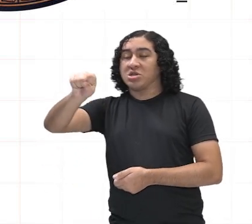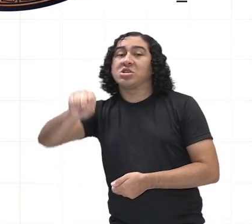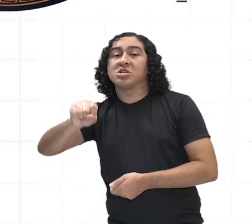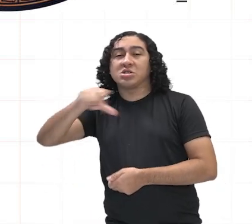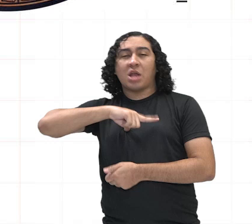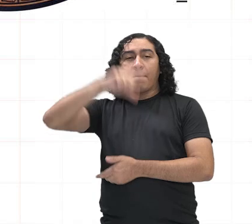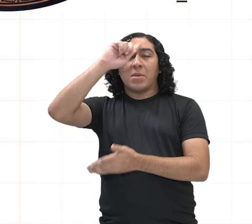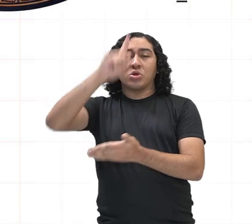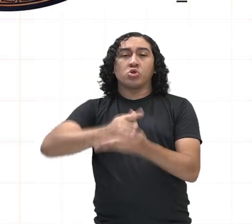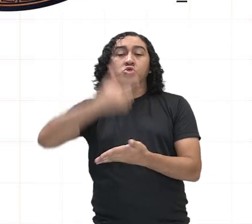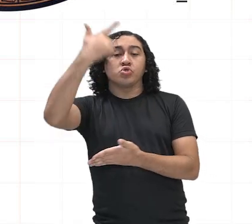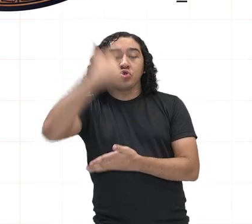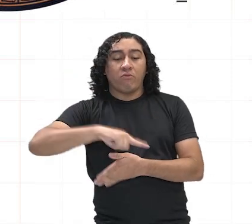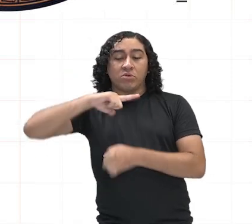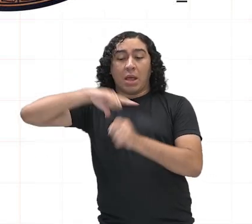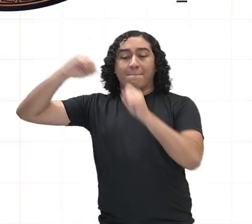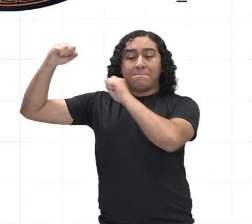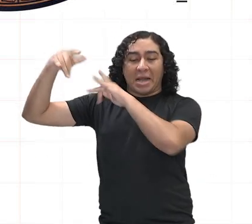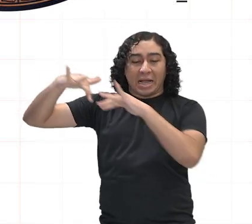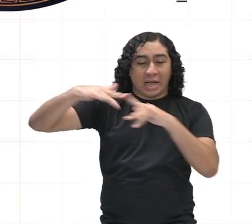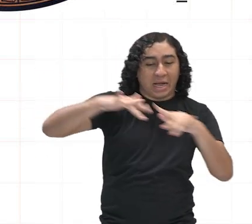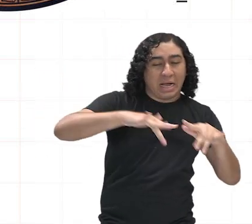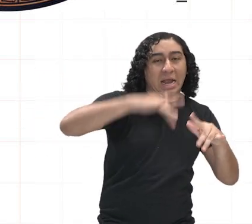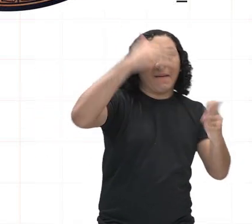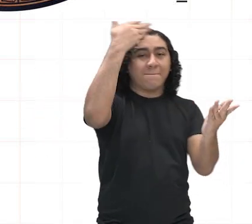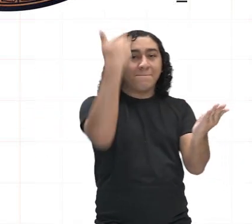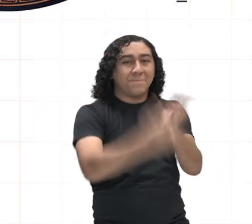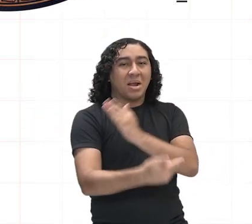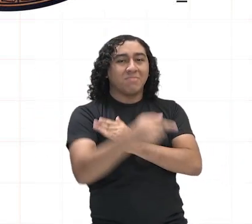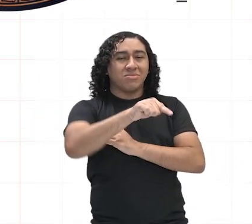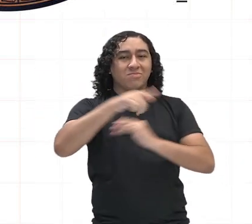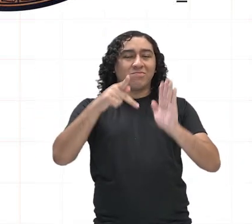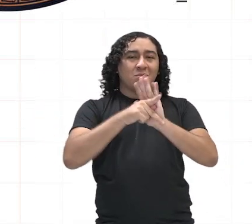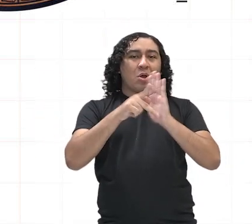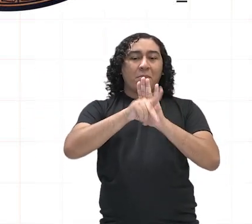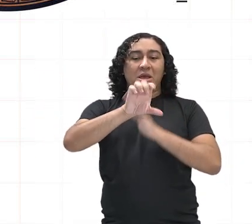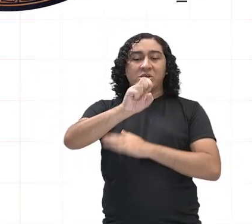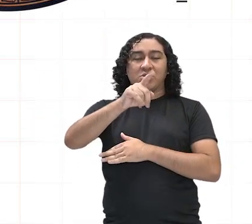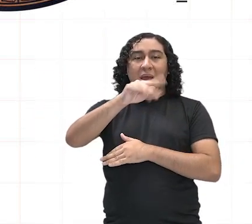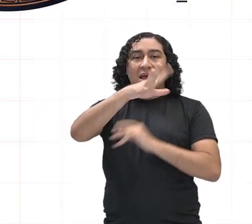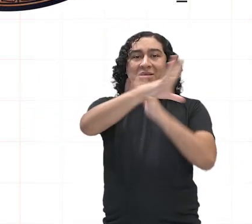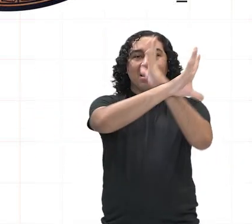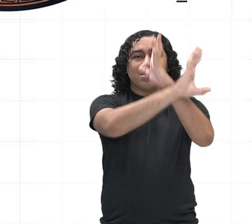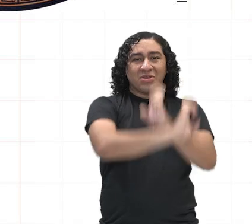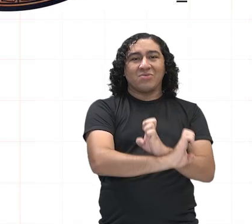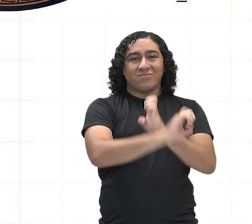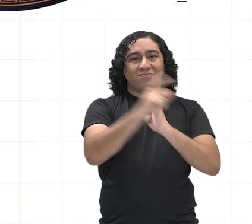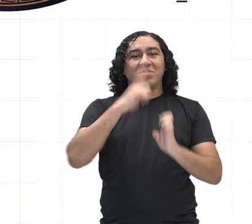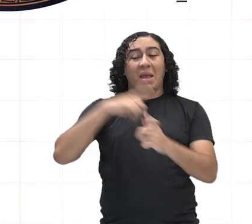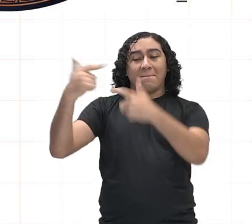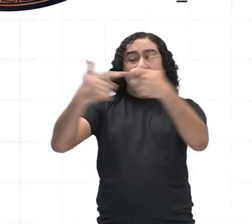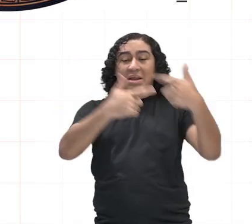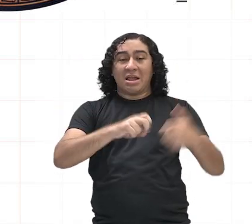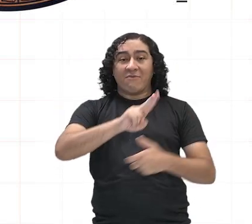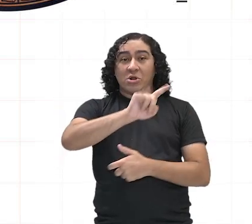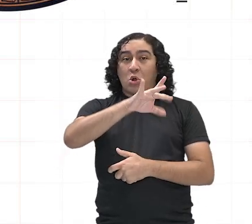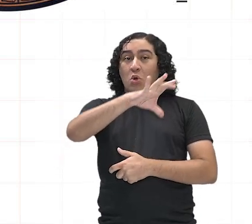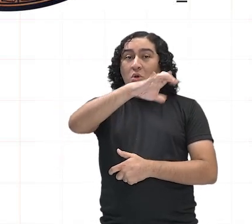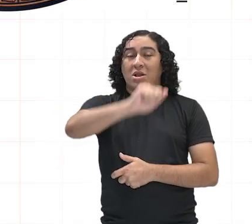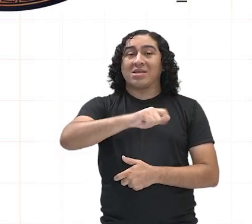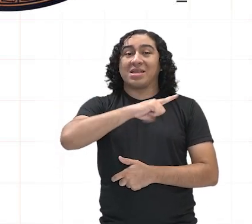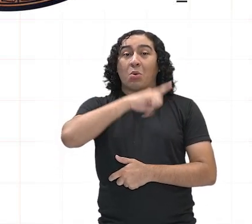ofensiva contra os gregos, conseguiu aí derrotar os espartanos na batalha de Termópilas, né? E